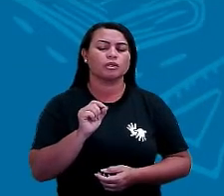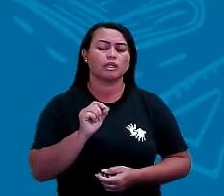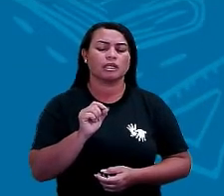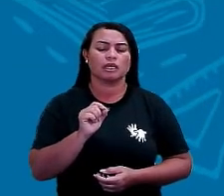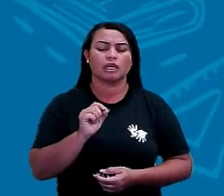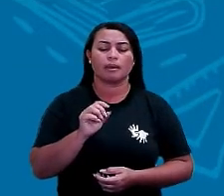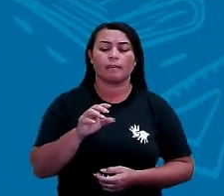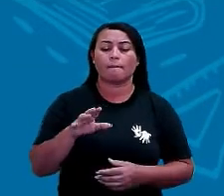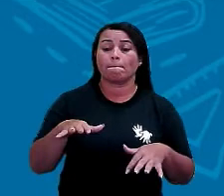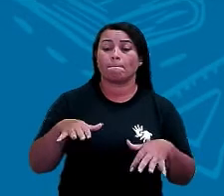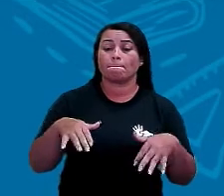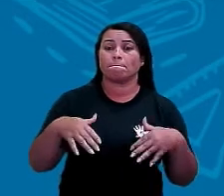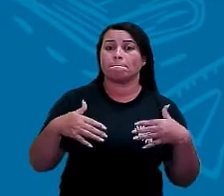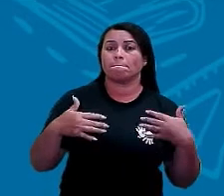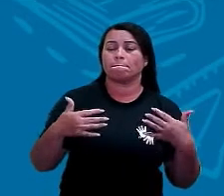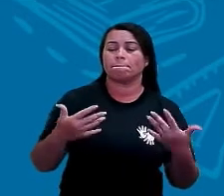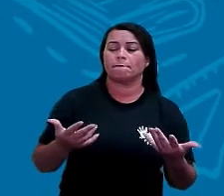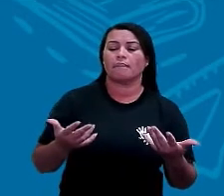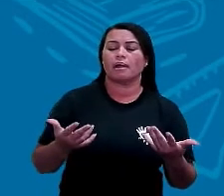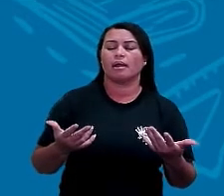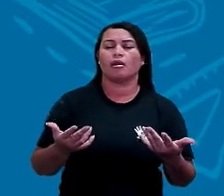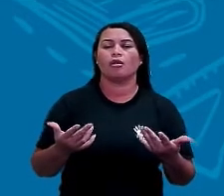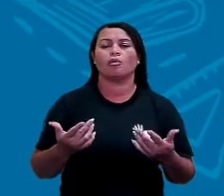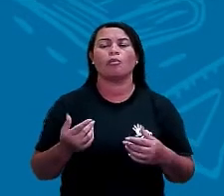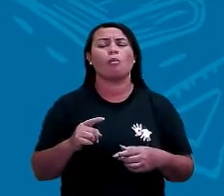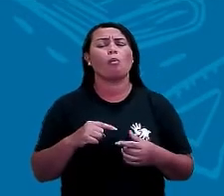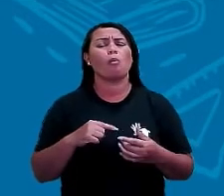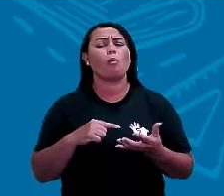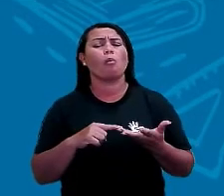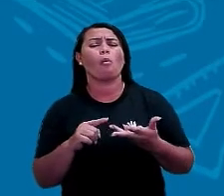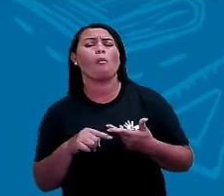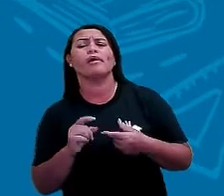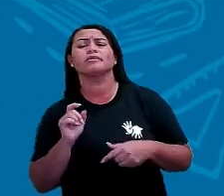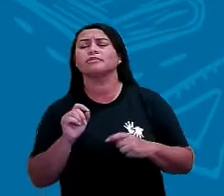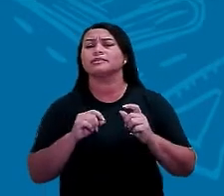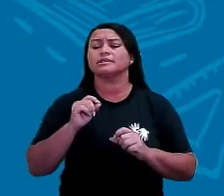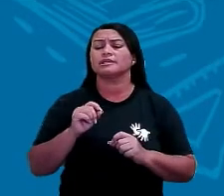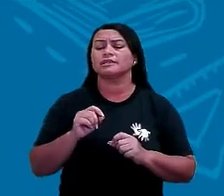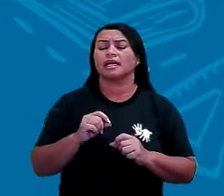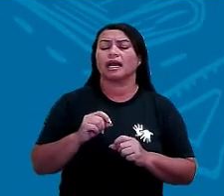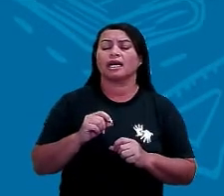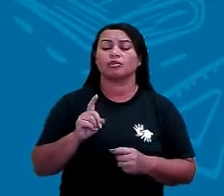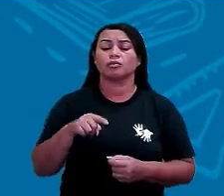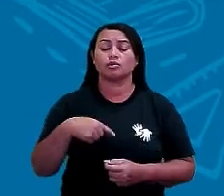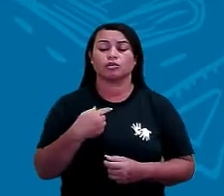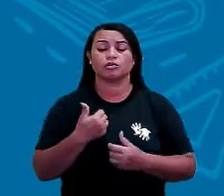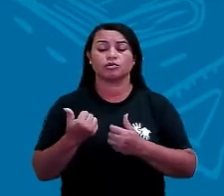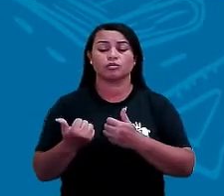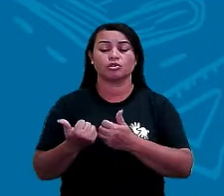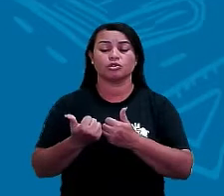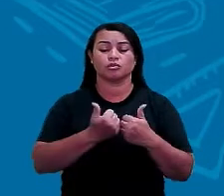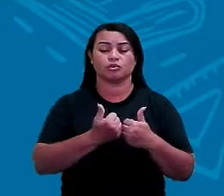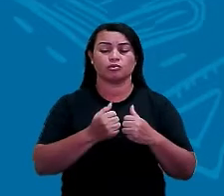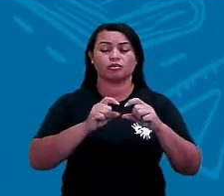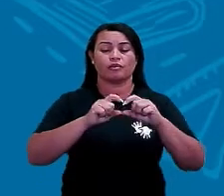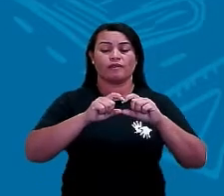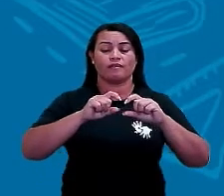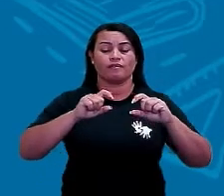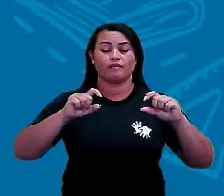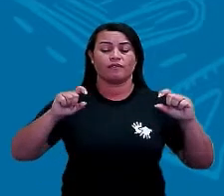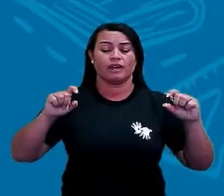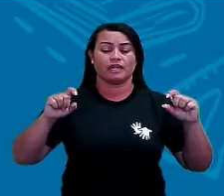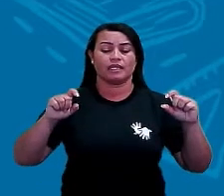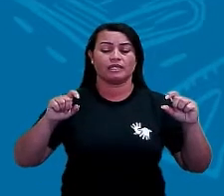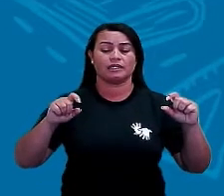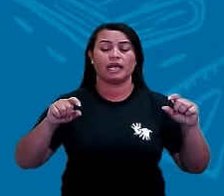pelo qual, pelos quais, pela qual ou pelas quais. Quando a gente substitui numa frase.